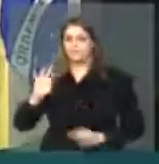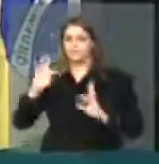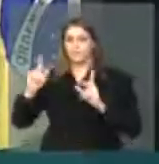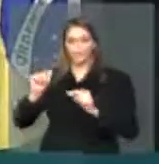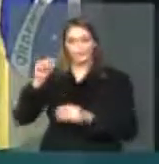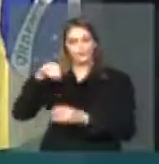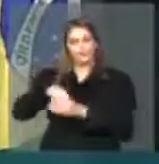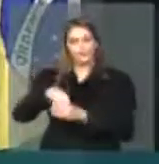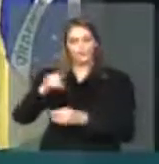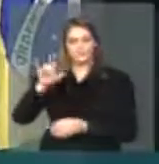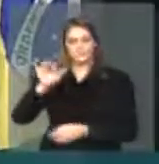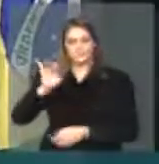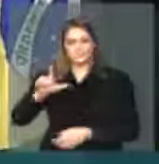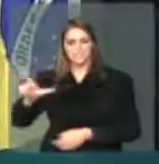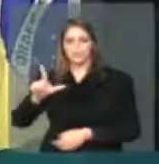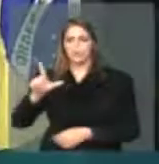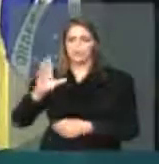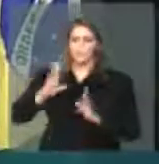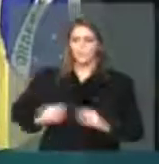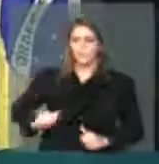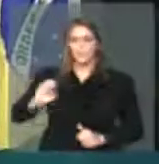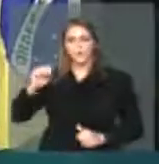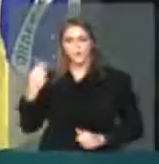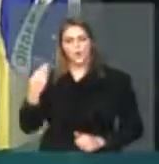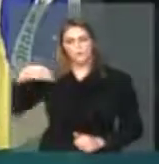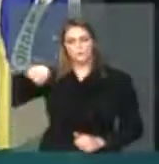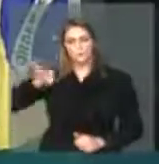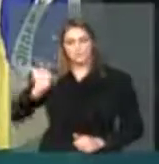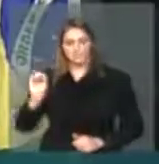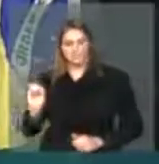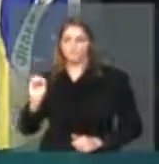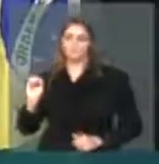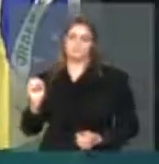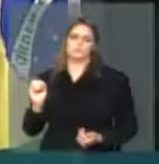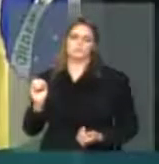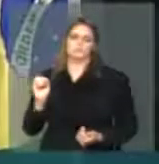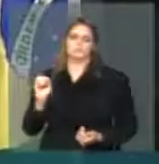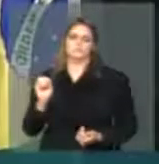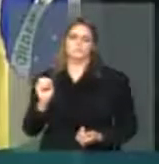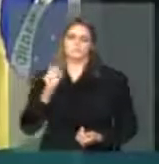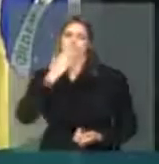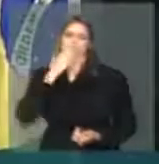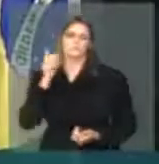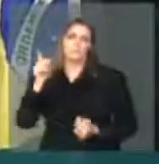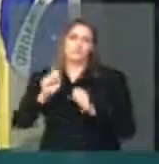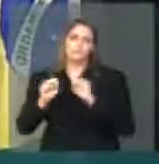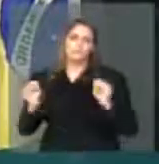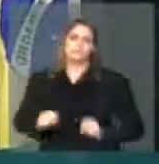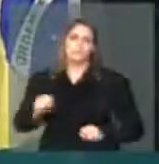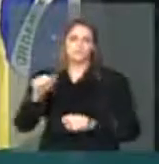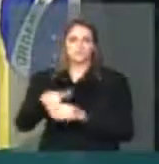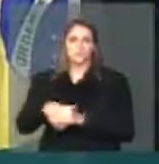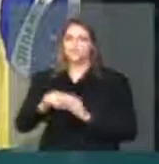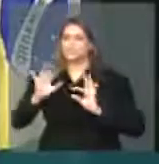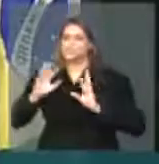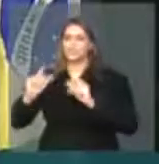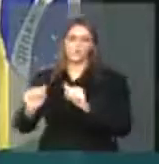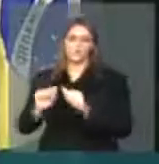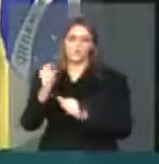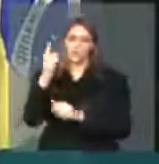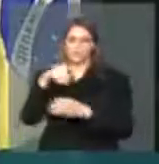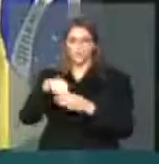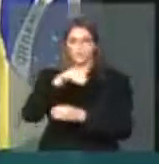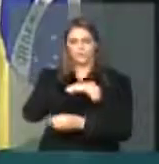misto. Não há nenhuma nação desenvolvida que não tenha o voto distrital puro ou misto. E todas, com exceção dos Estados Unidos, que